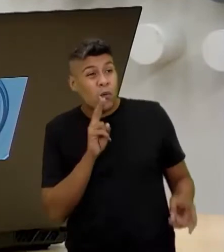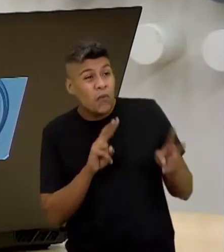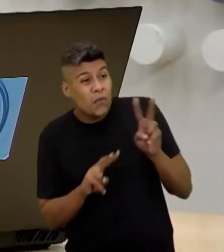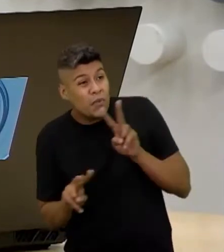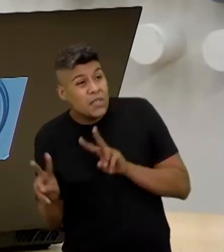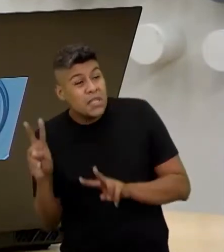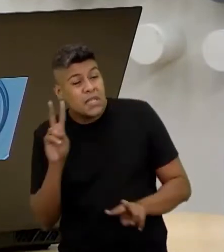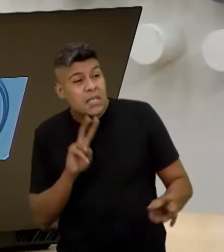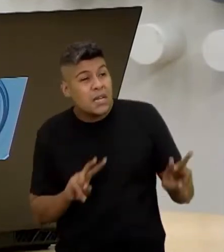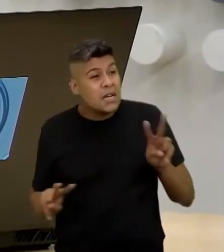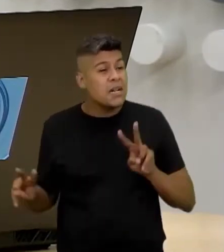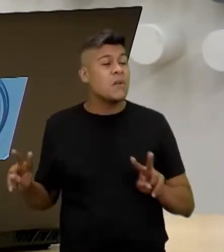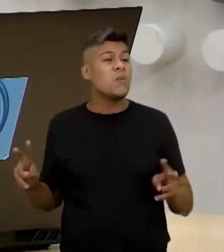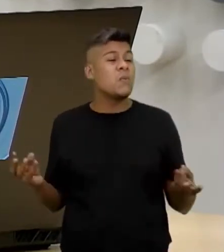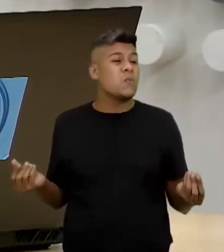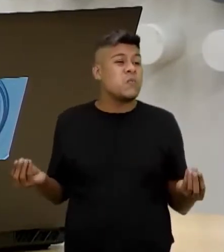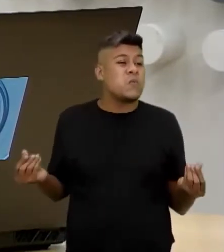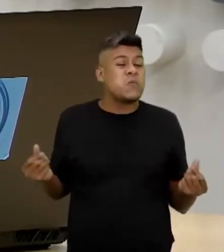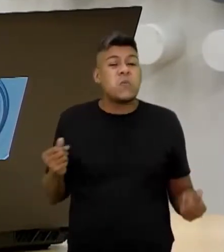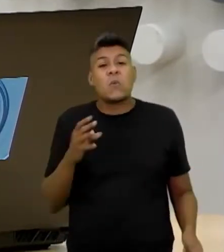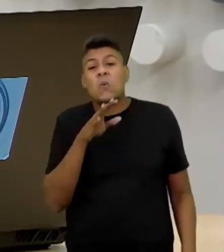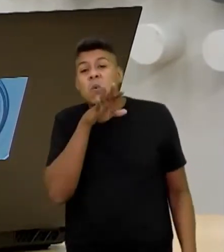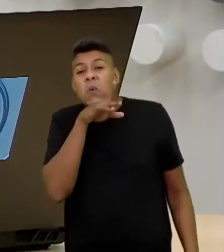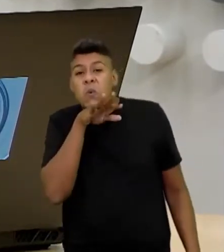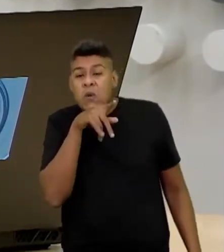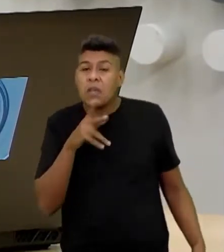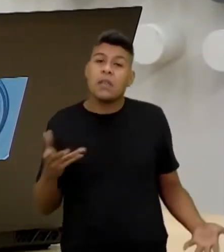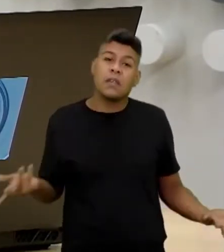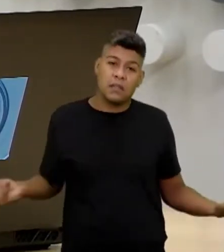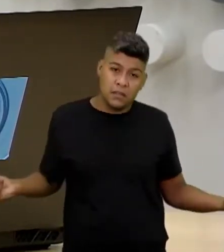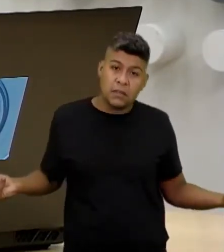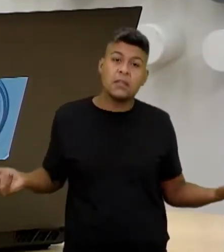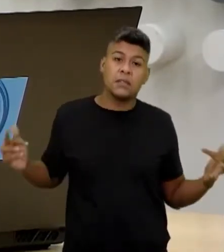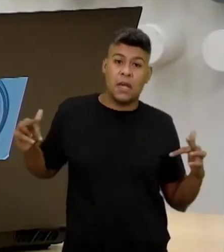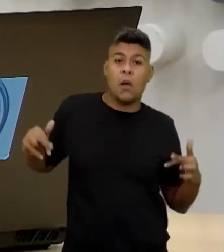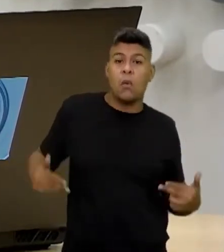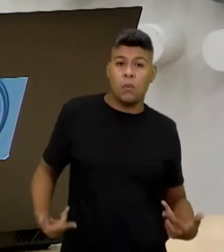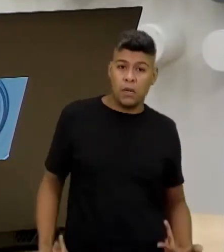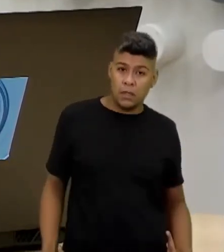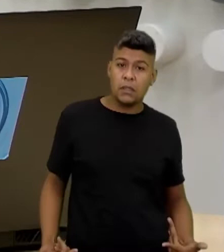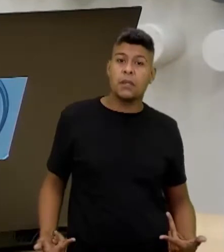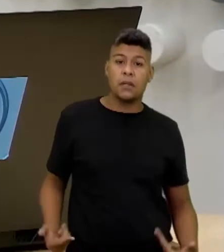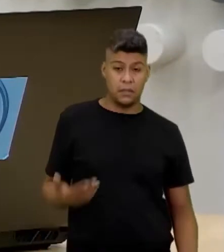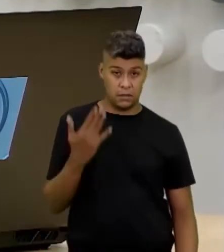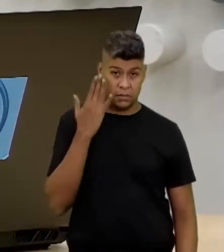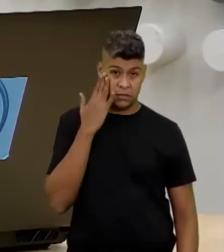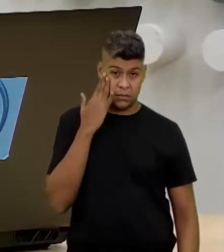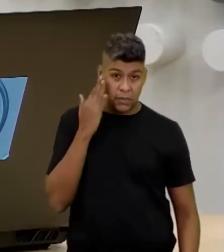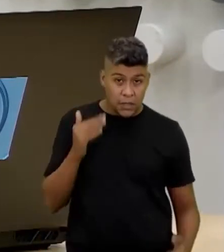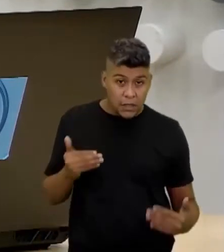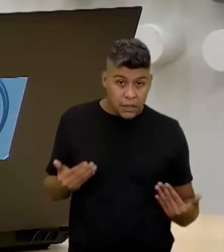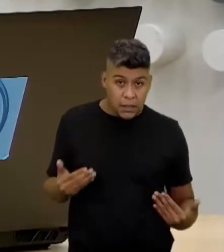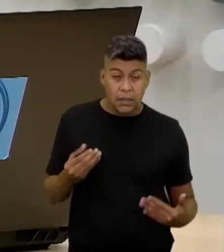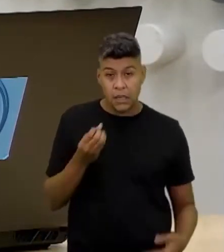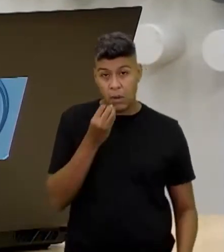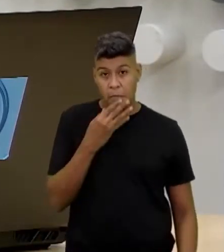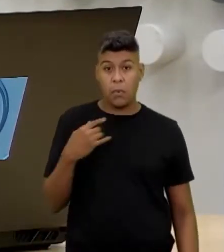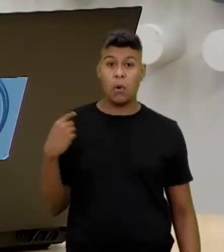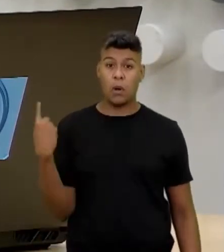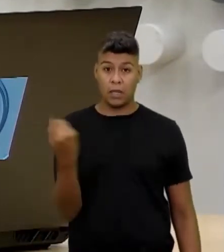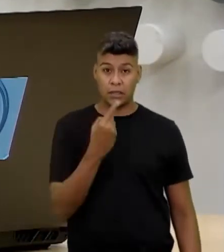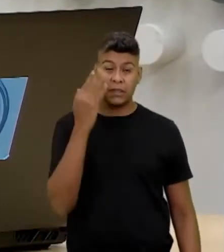visão realmente né Muito ruim né da da humanidade Enfim então é bom a gente